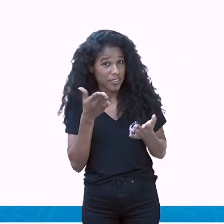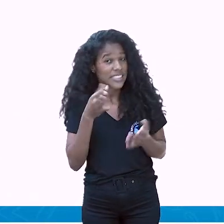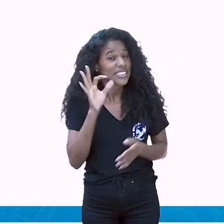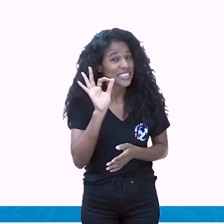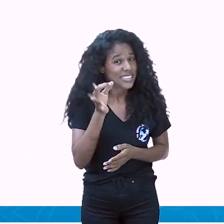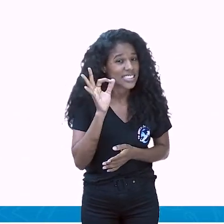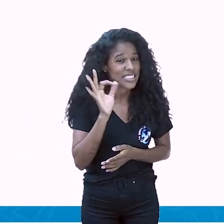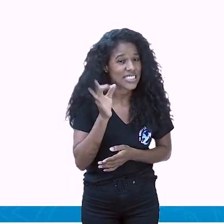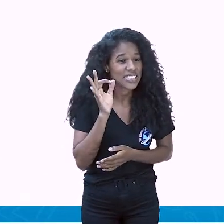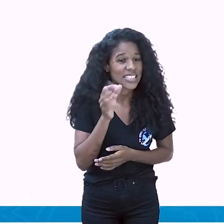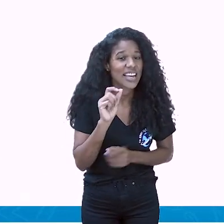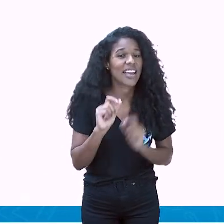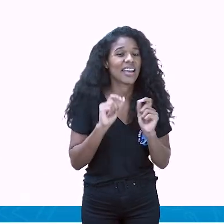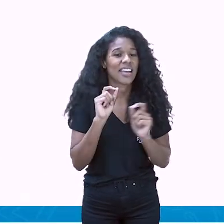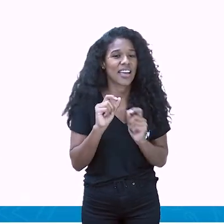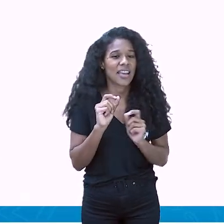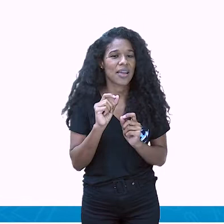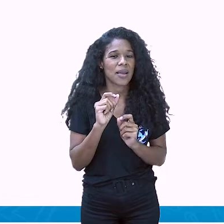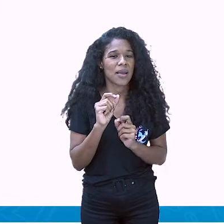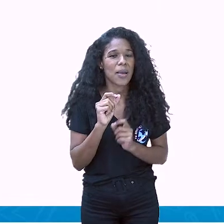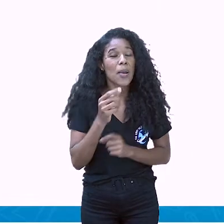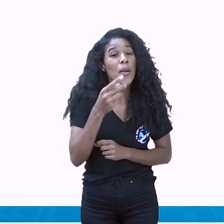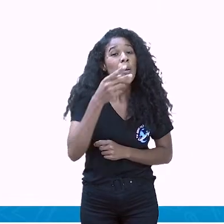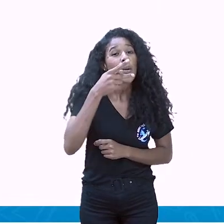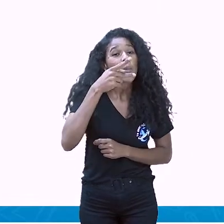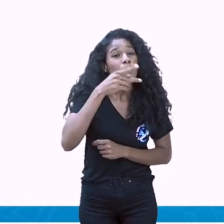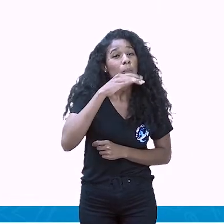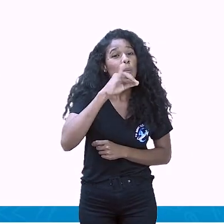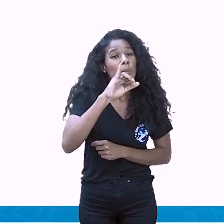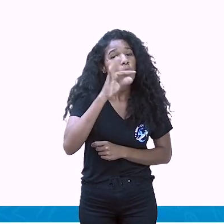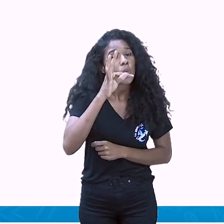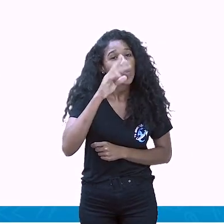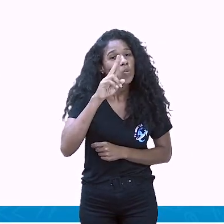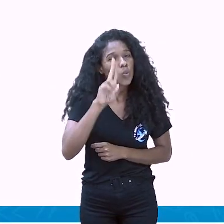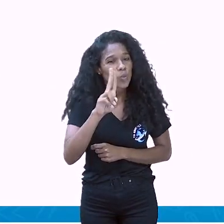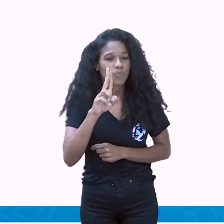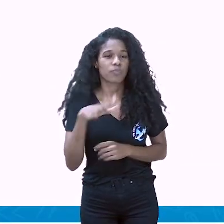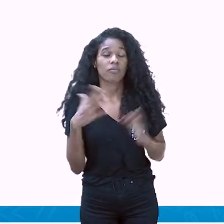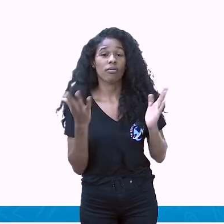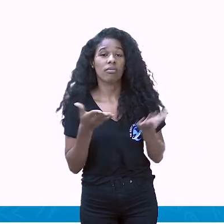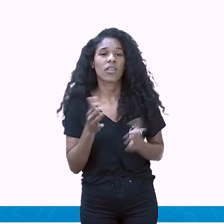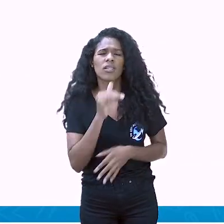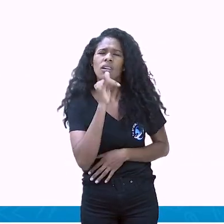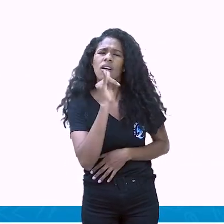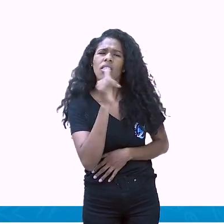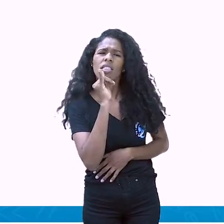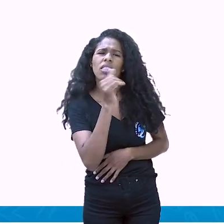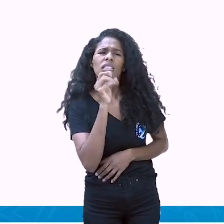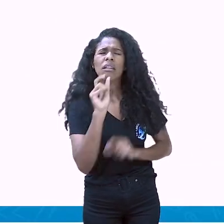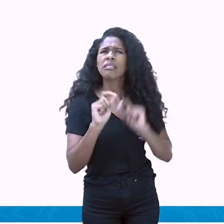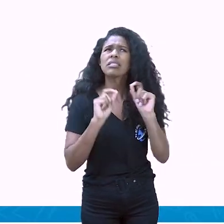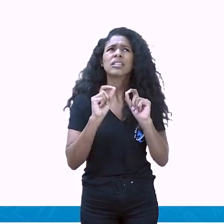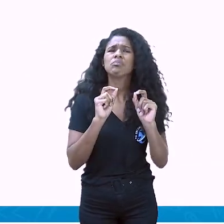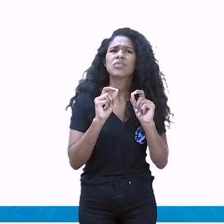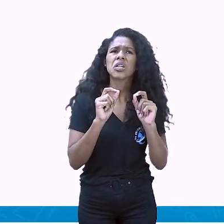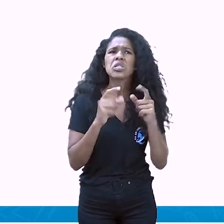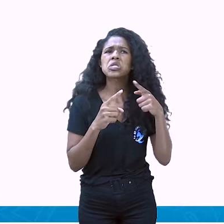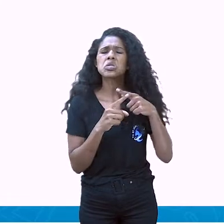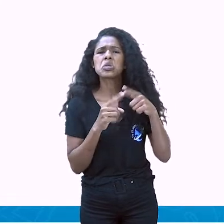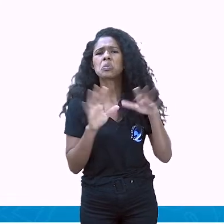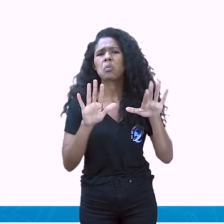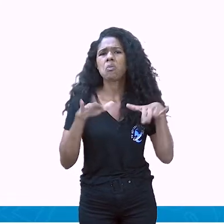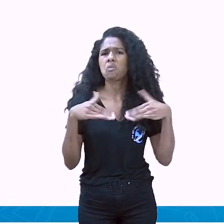Pitu. Parabéns, hein? Tava prestando atenção mesmo. O narrador, que tipo de narrador era, pessoal? Hein?